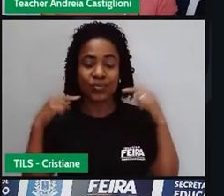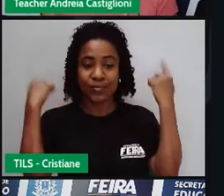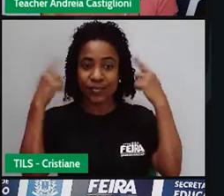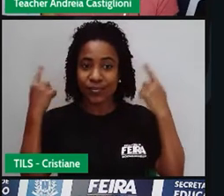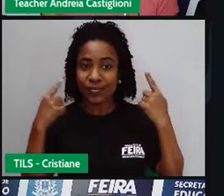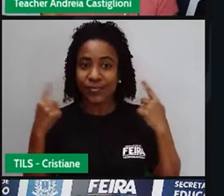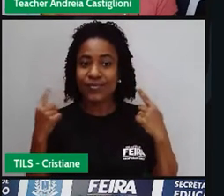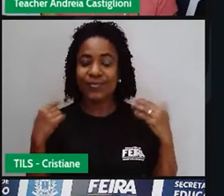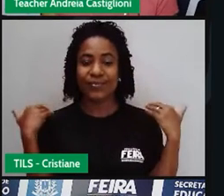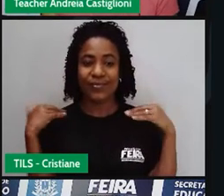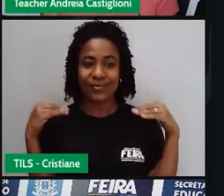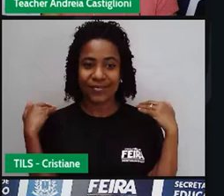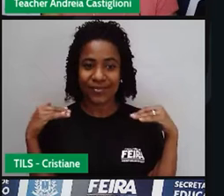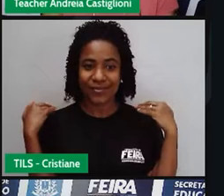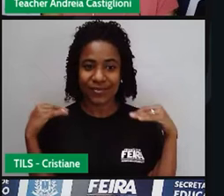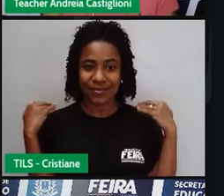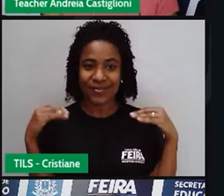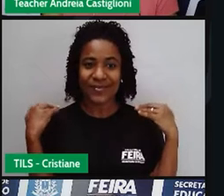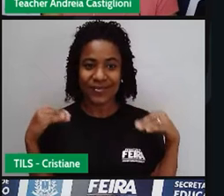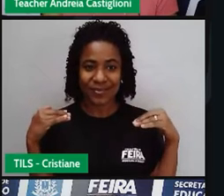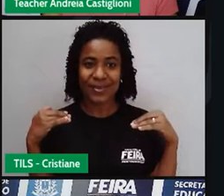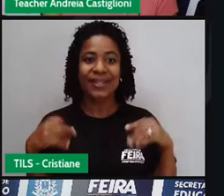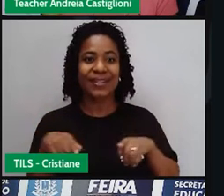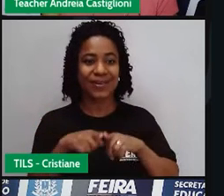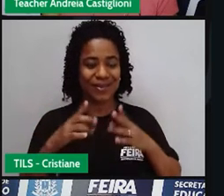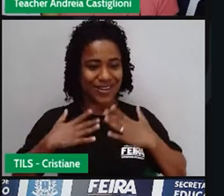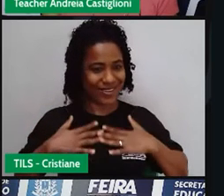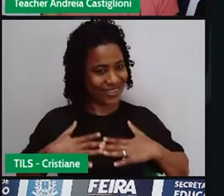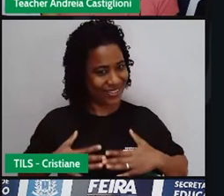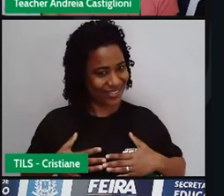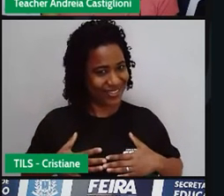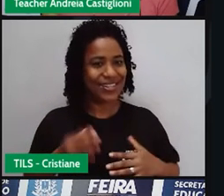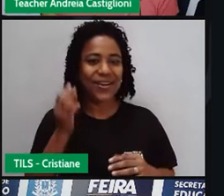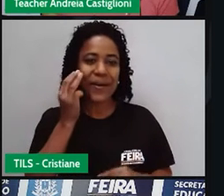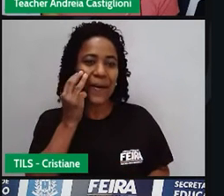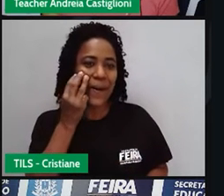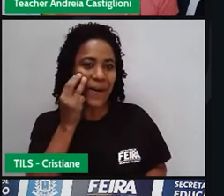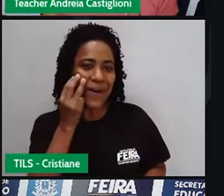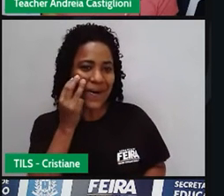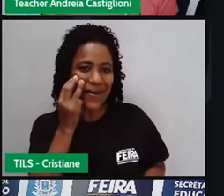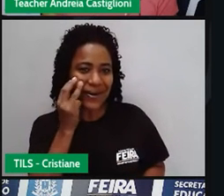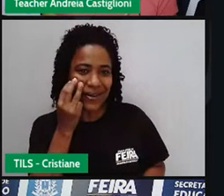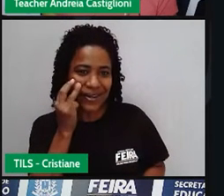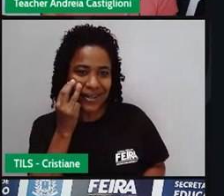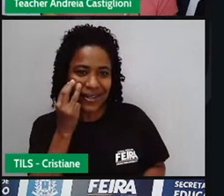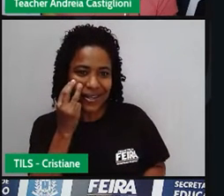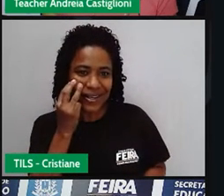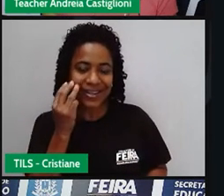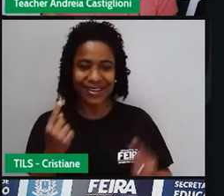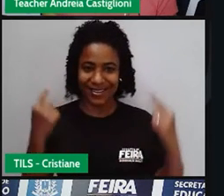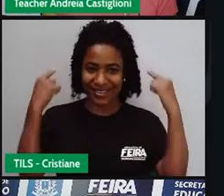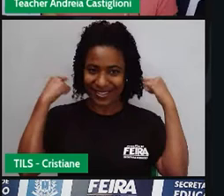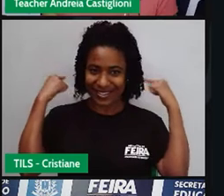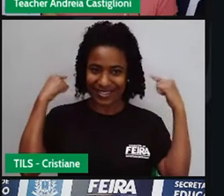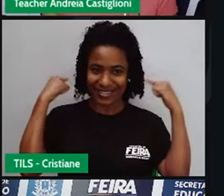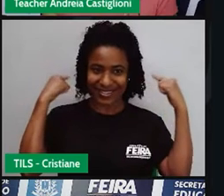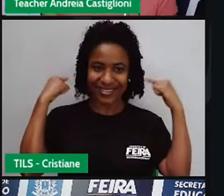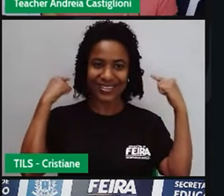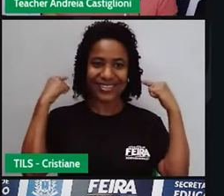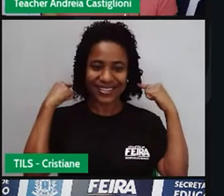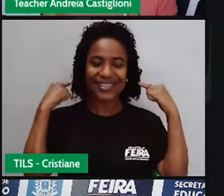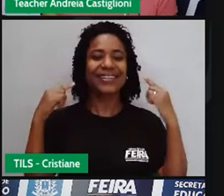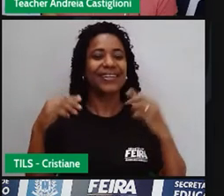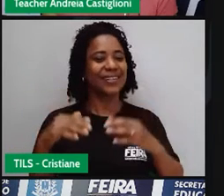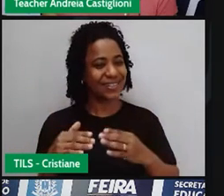e também estou utilizando na boca rosa Oh e atrás de mim também temos as